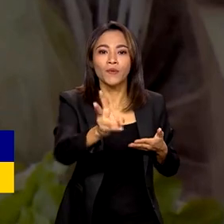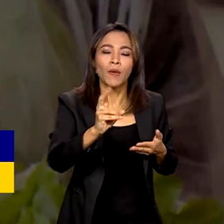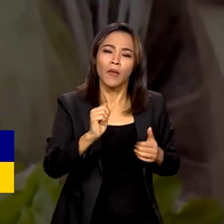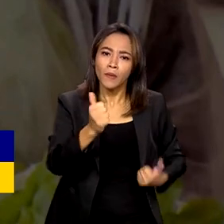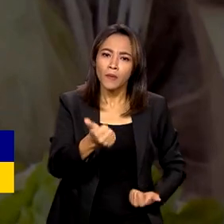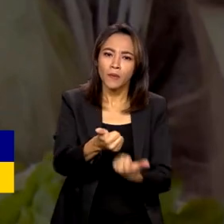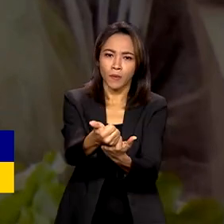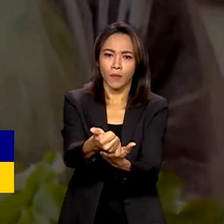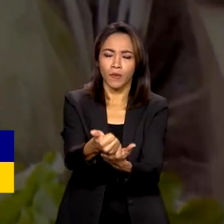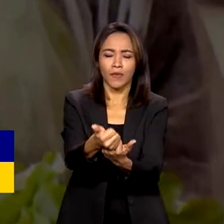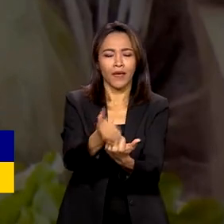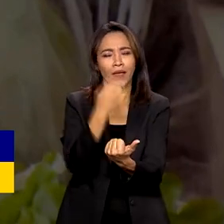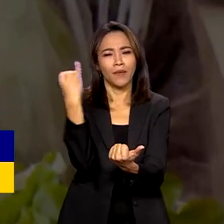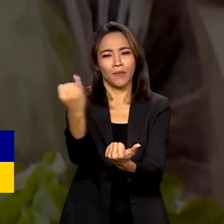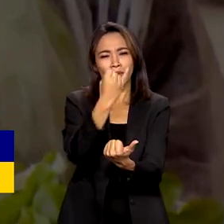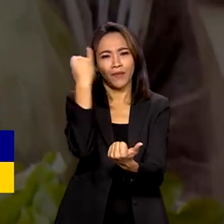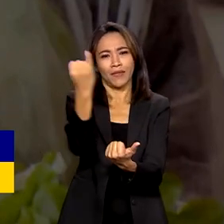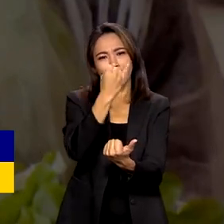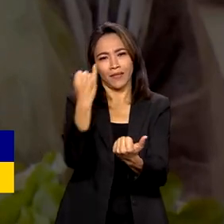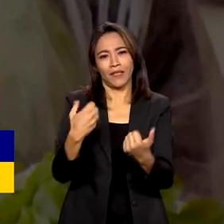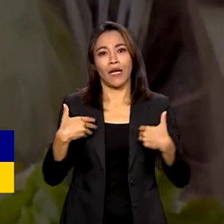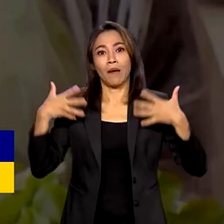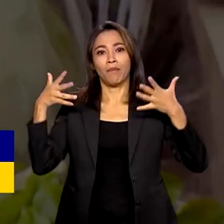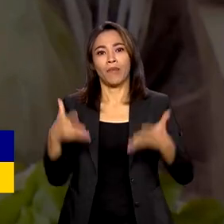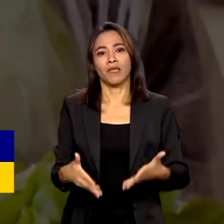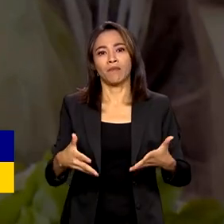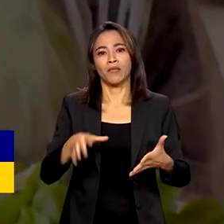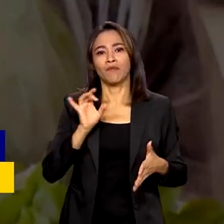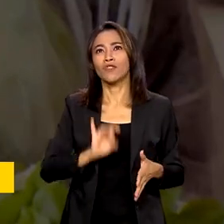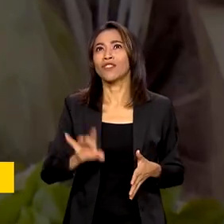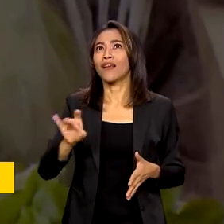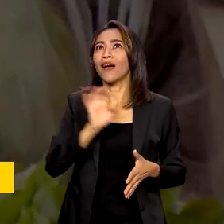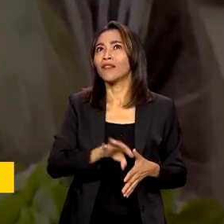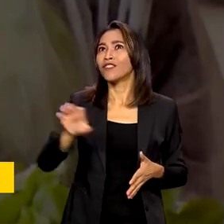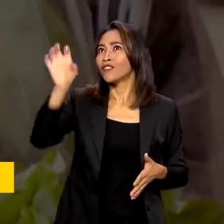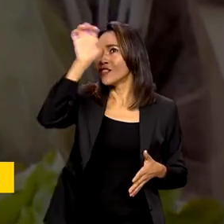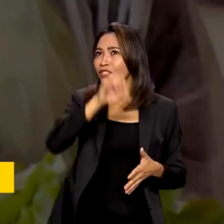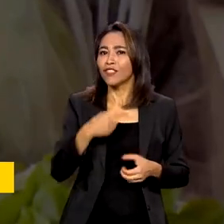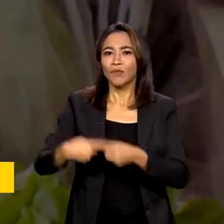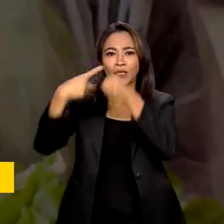fortalecimento é fundamental a participação de cada índice Federado da sociedade civil organizada